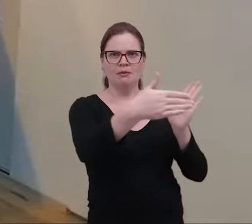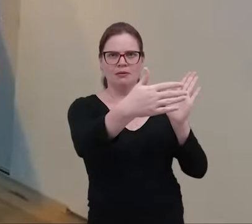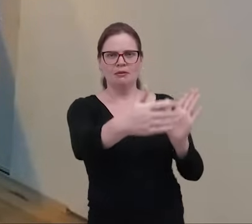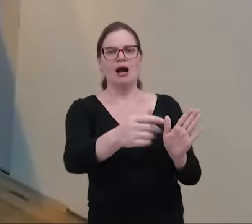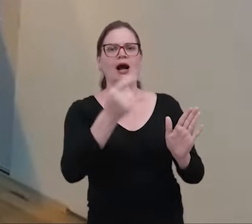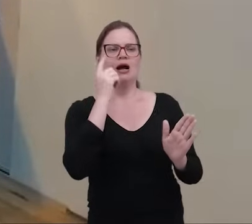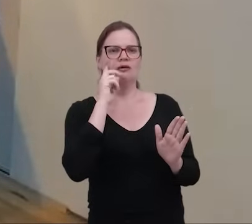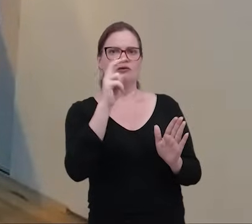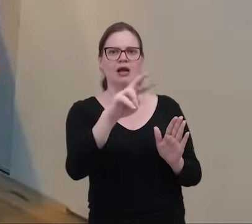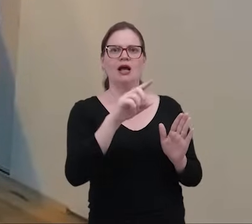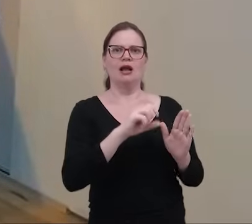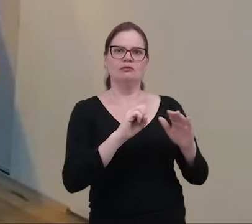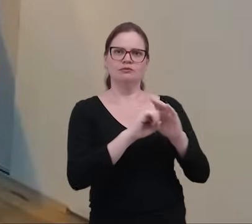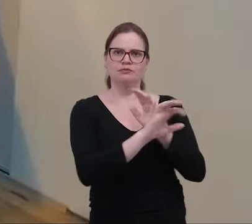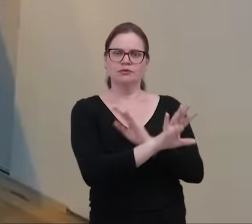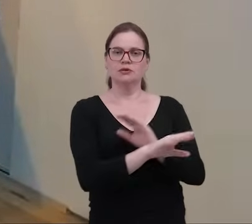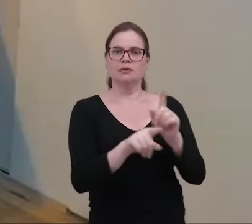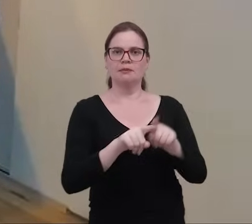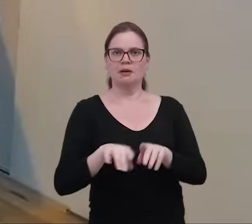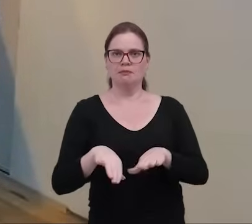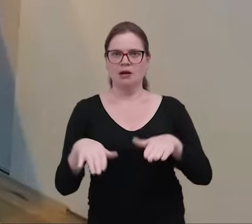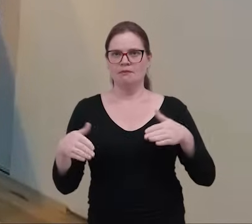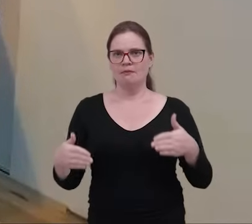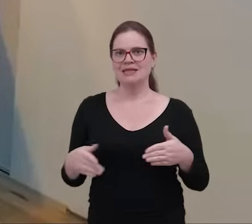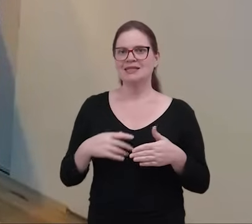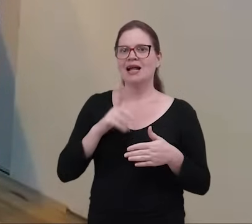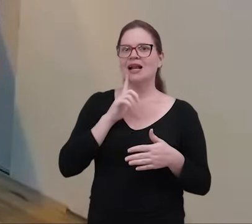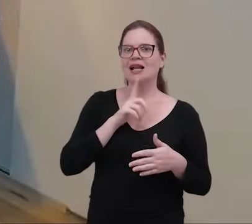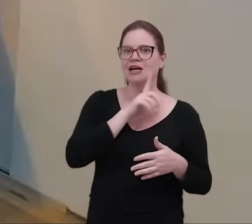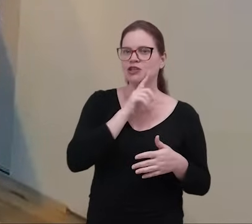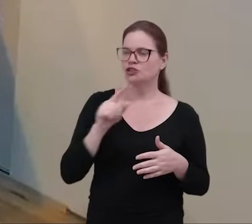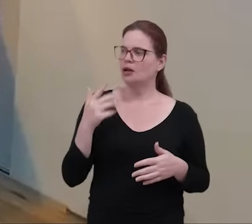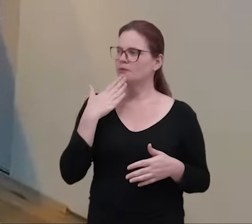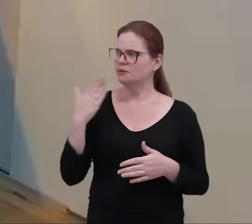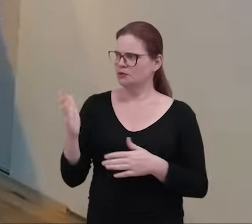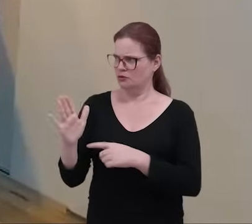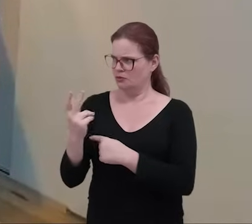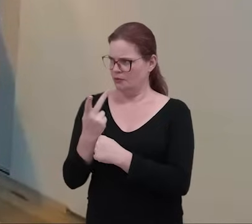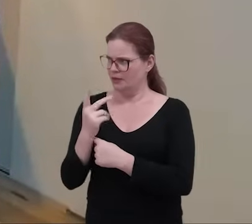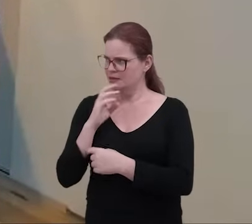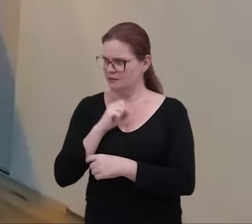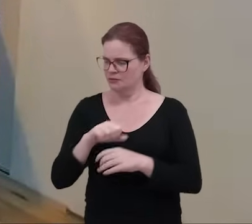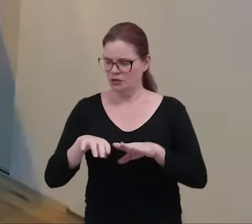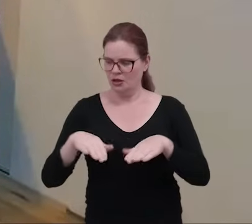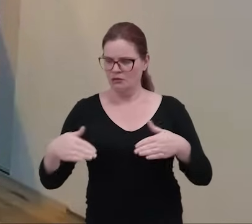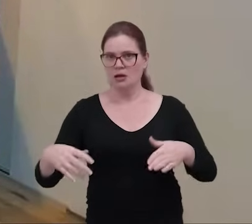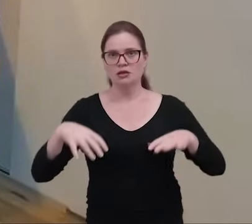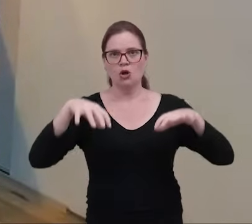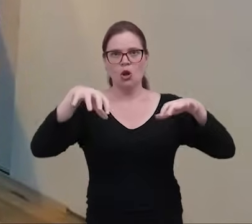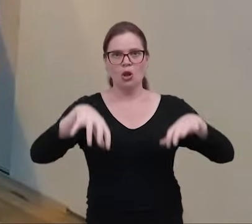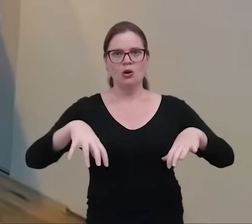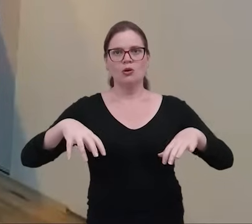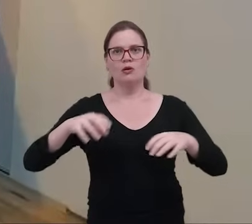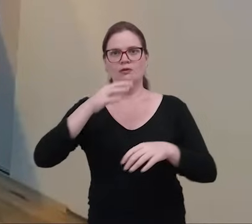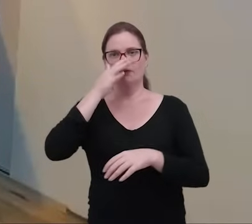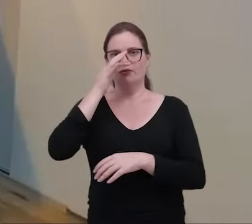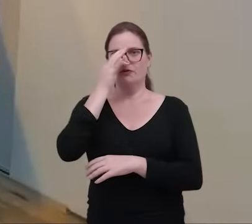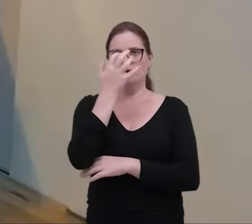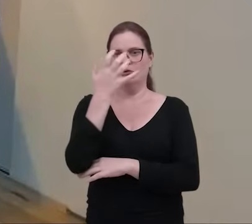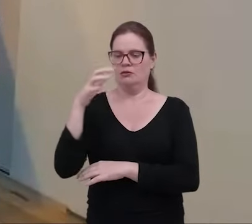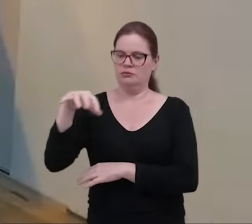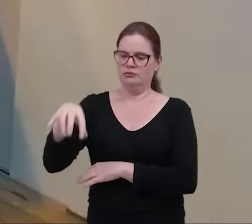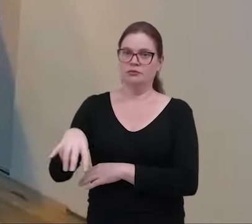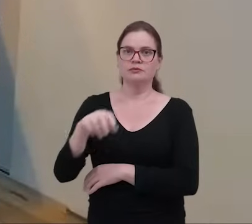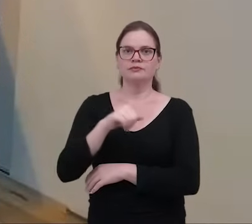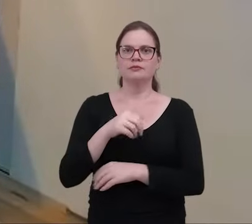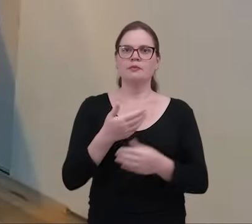ali projetou. Ela arrumou uma mesinha, né, de uma lanchonete lá, e colocou um pano, colocou um arranjo, e